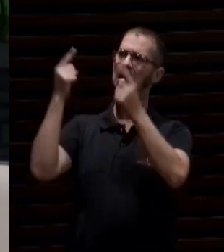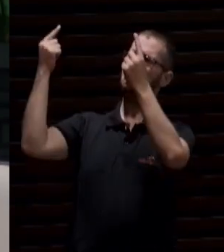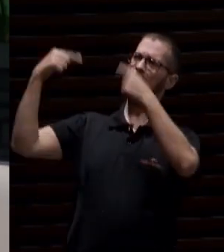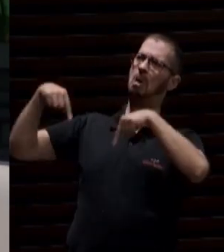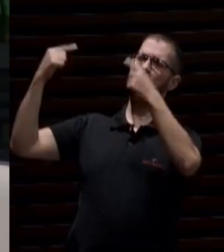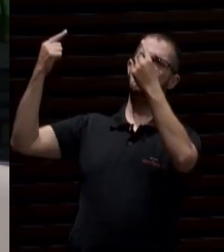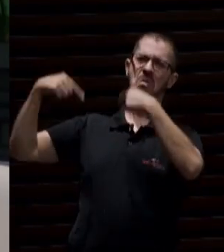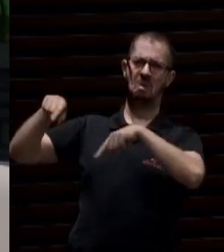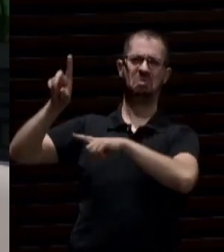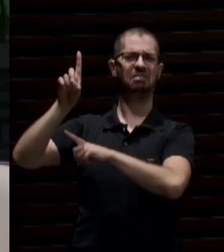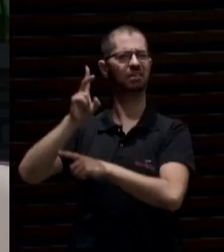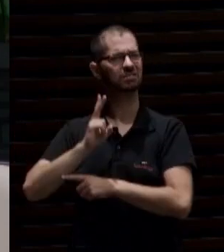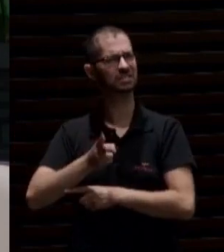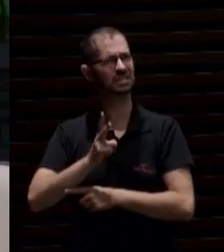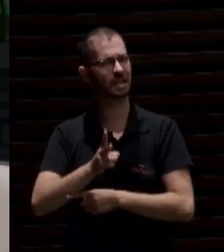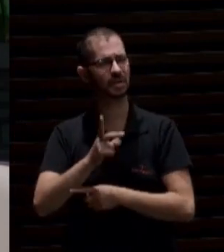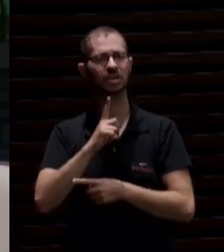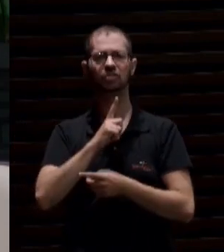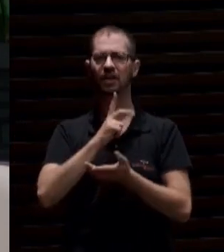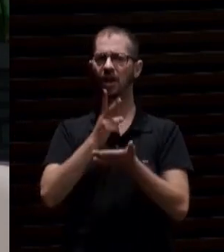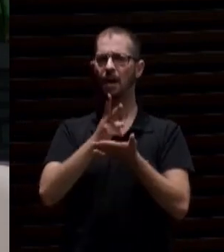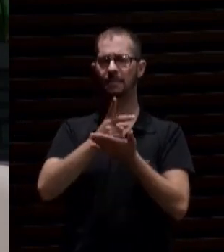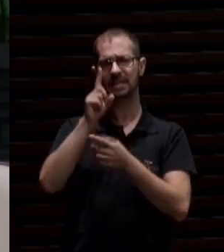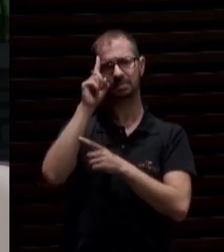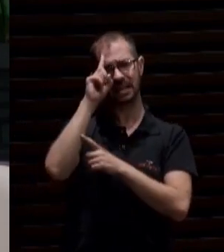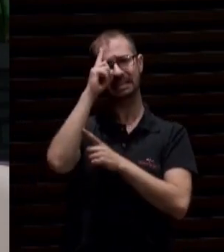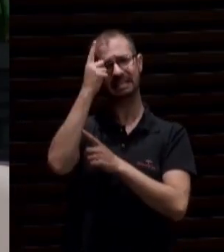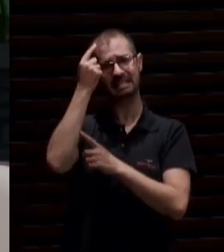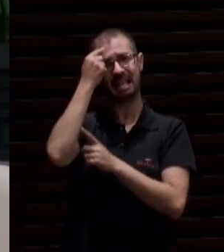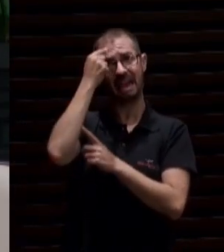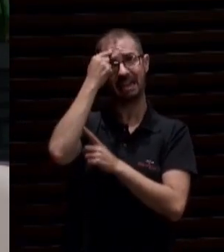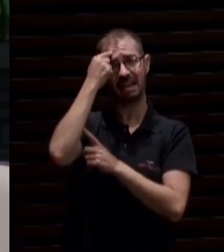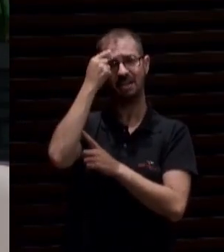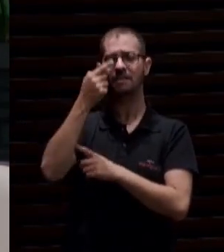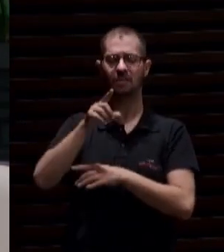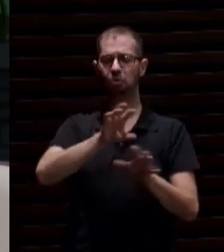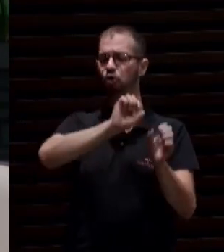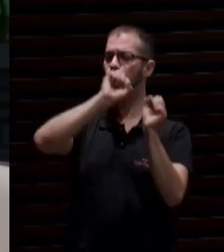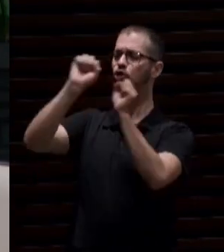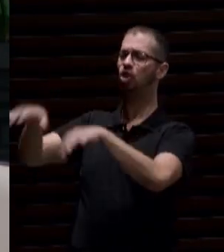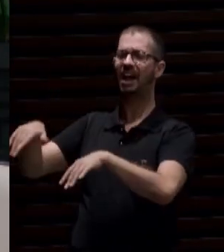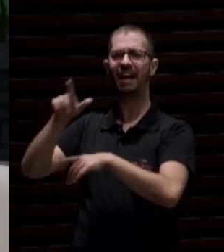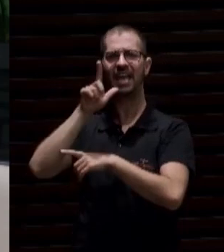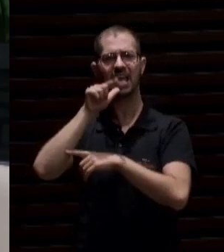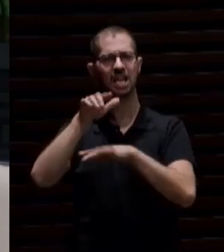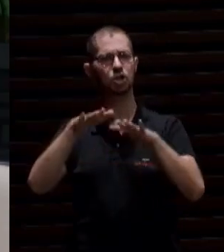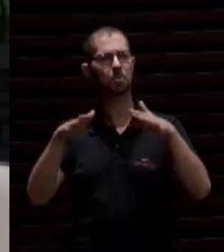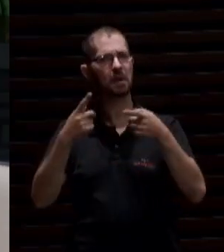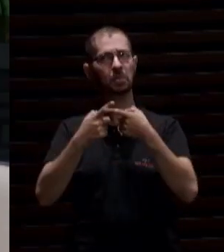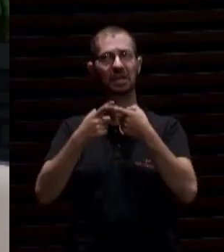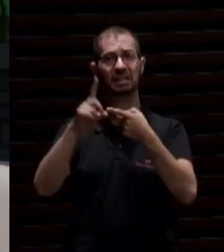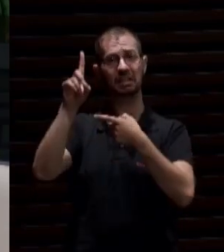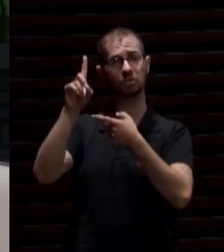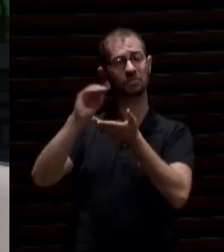Deus e tiveram a mesma ideia, ou pensaram igual a Jonas: vamos jogar ele no mar, porque quem sabe Deus não está nos punindo por